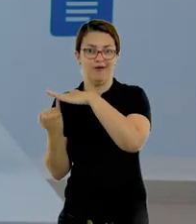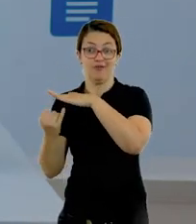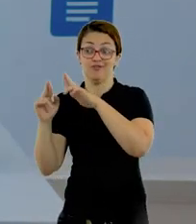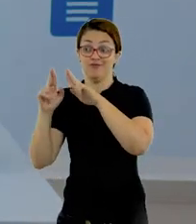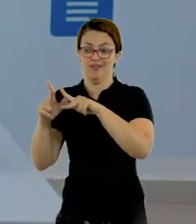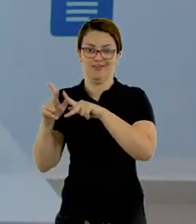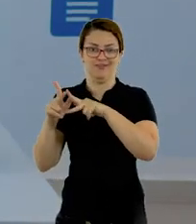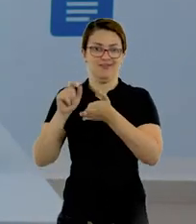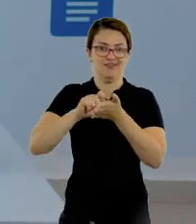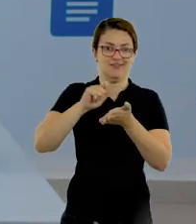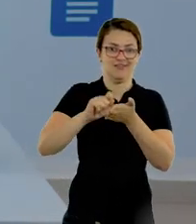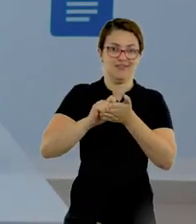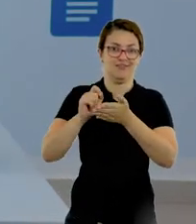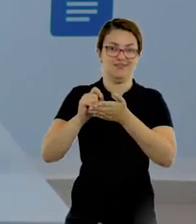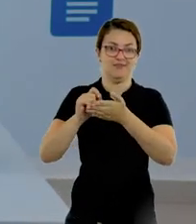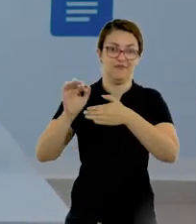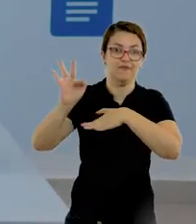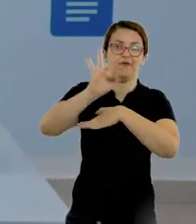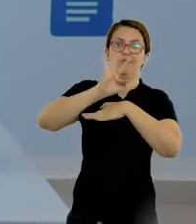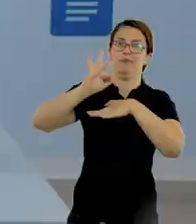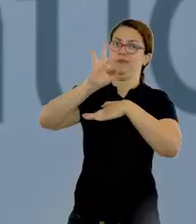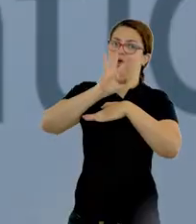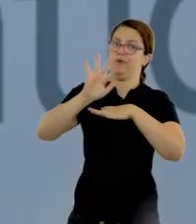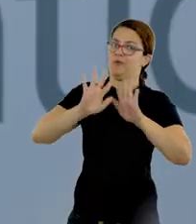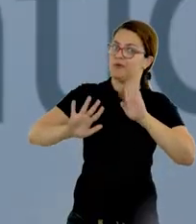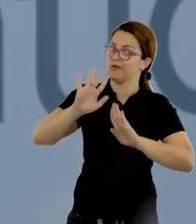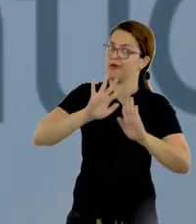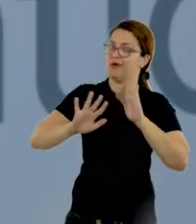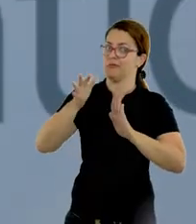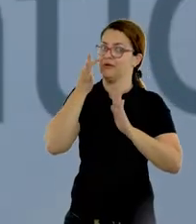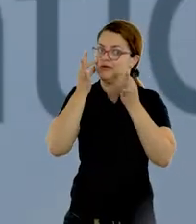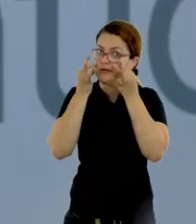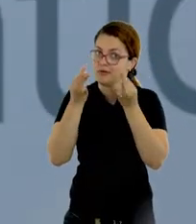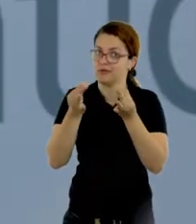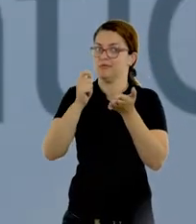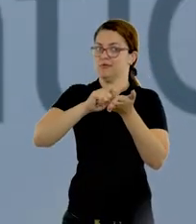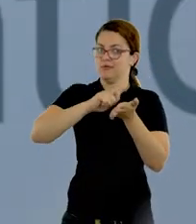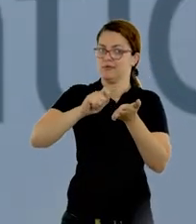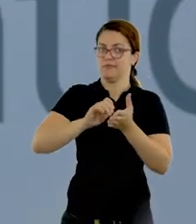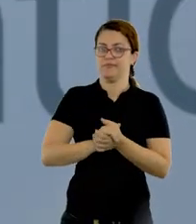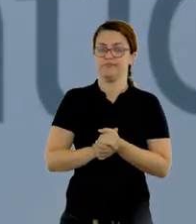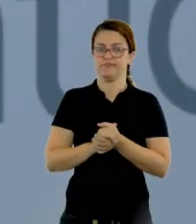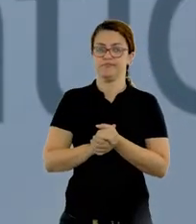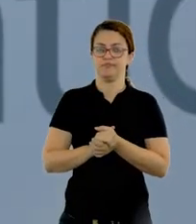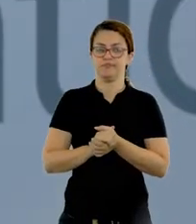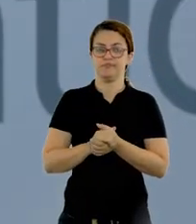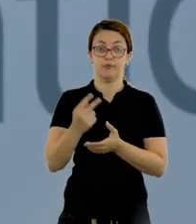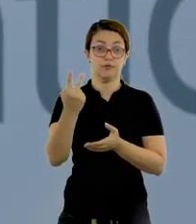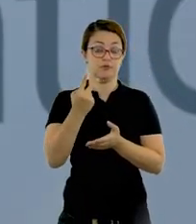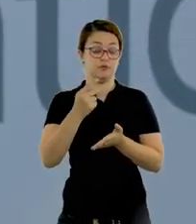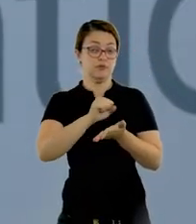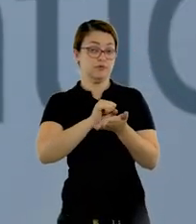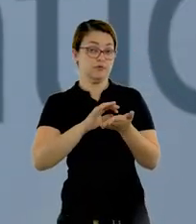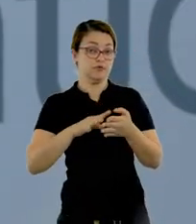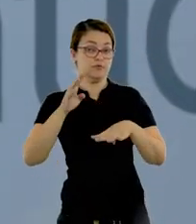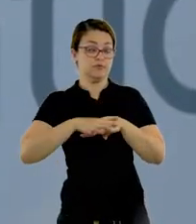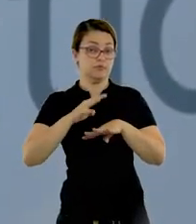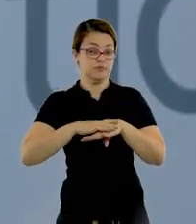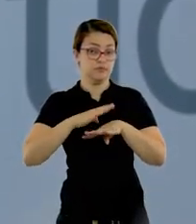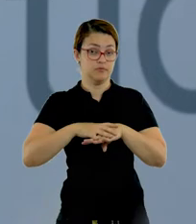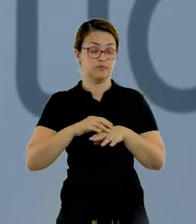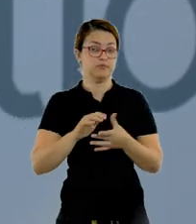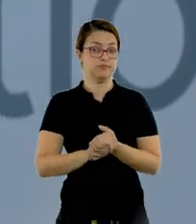hora de escrever para não escrever nada errado, certo? A segunda atividade vai ser de matemática. A proposta